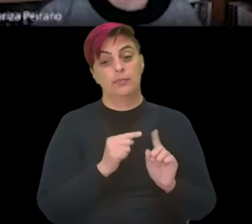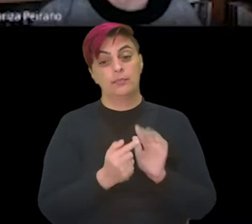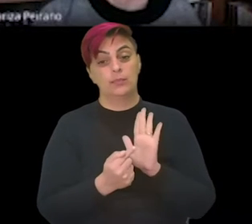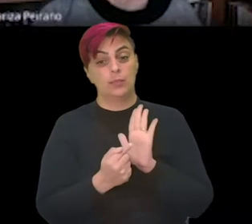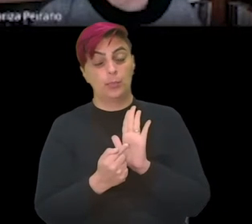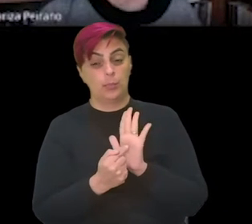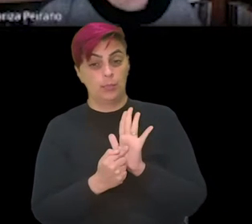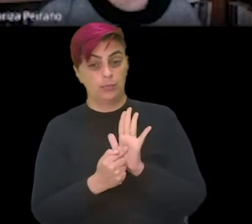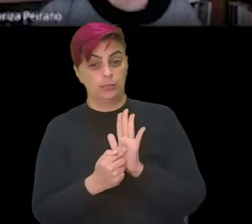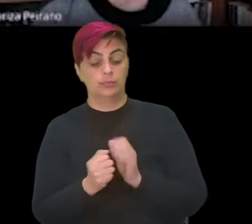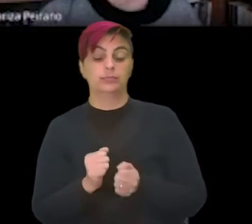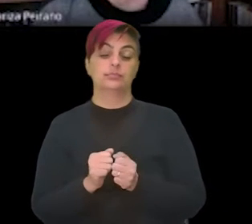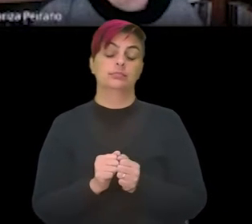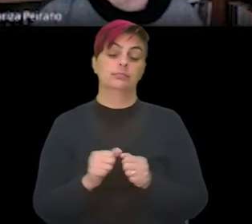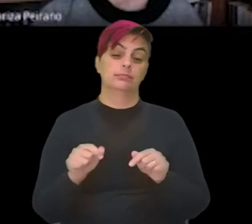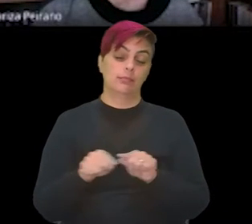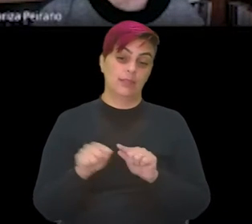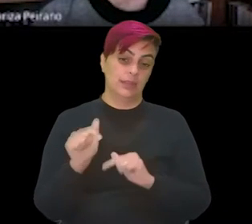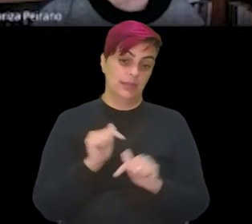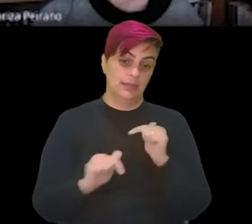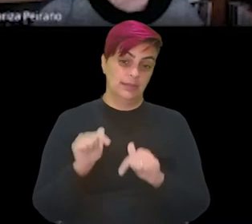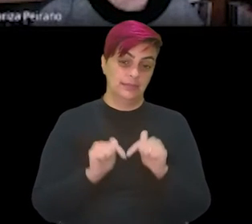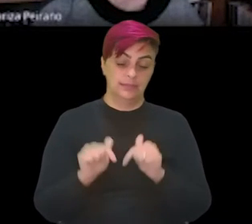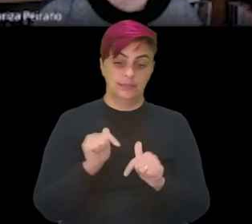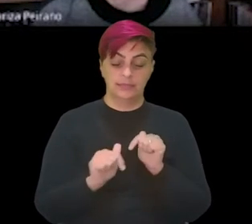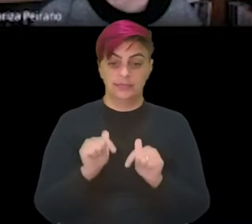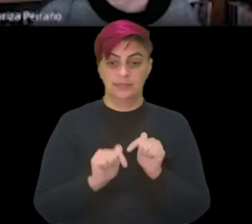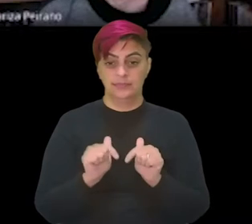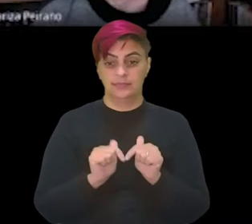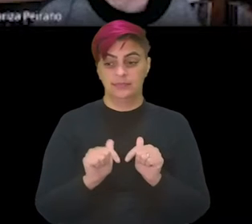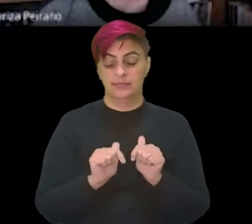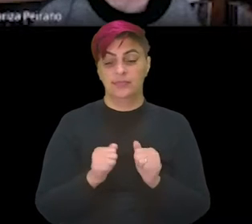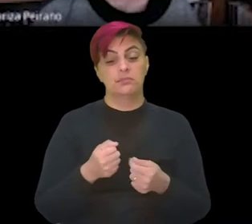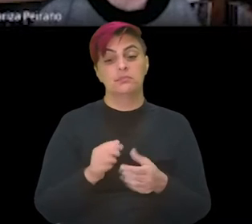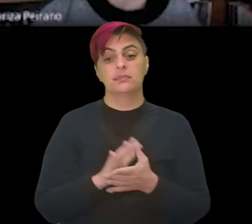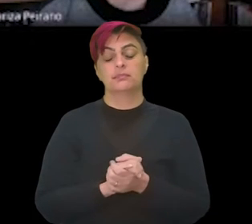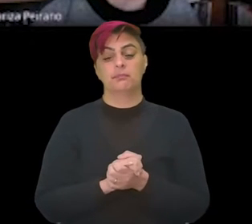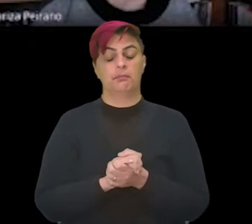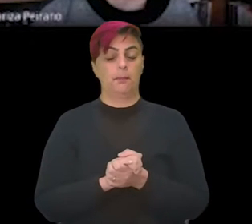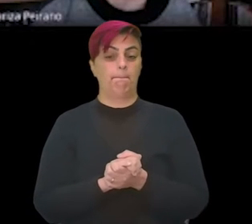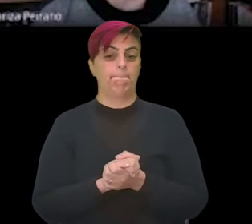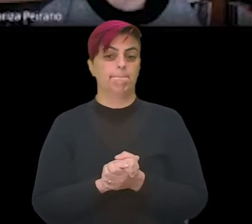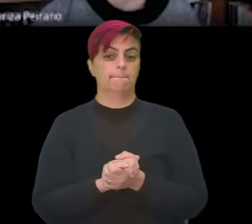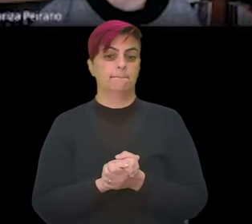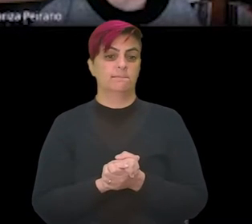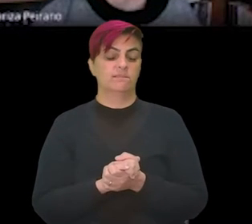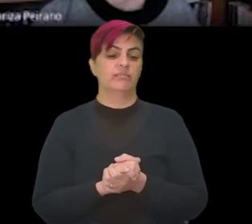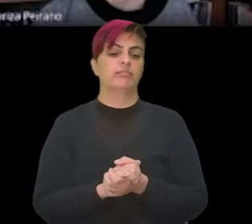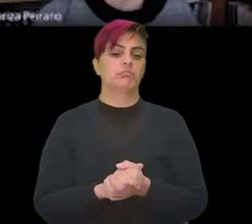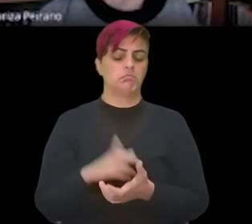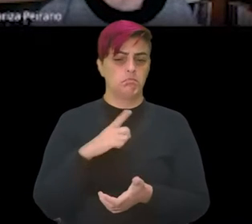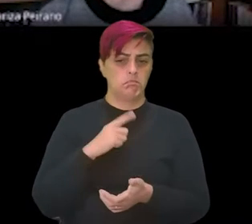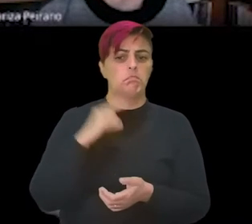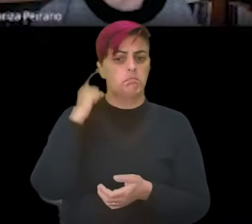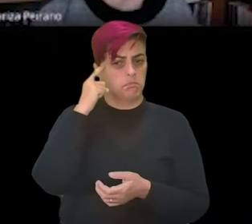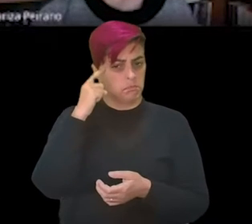o trobriandês trabalhava movido por razões de natureza altamente complexa. Trobriandeses eram